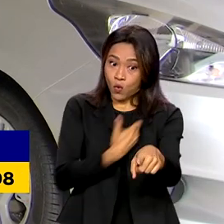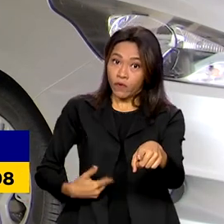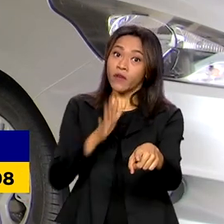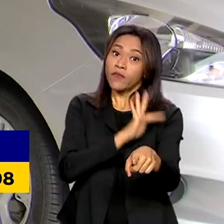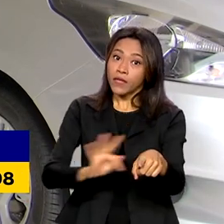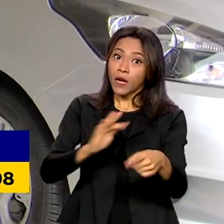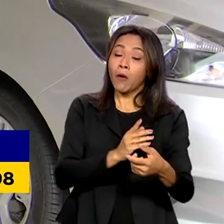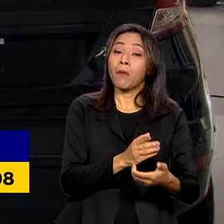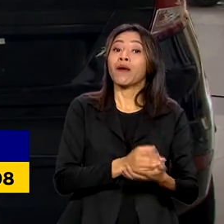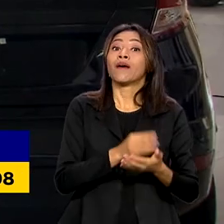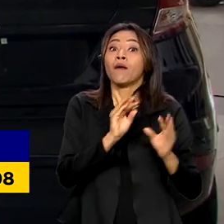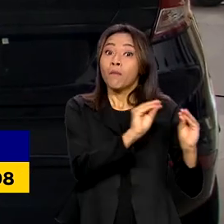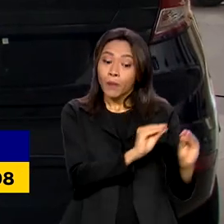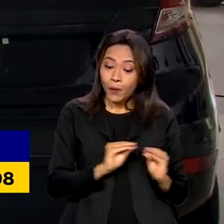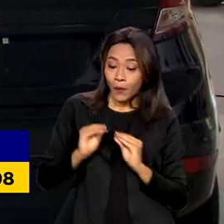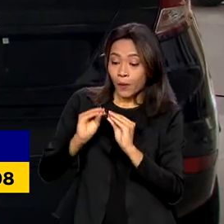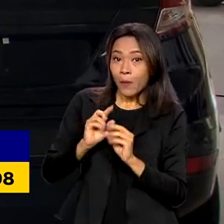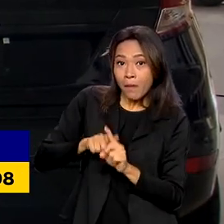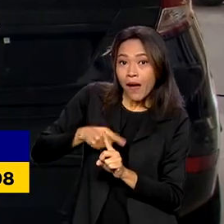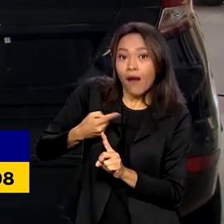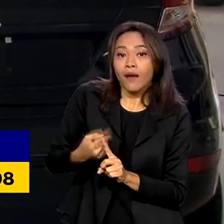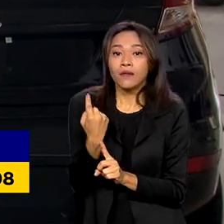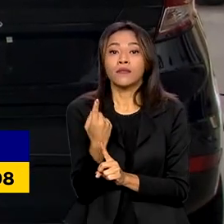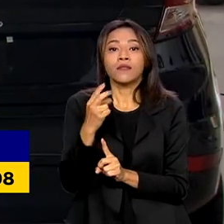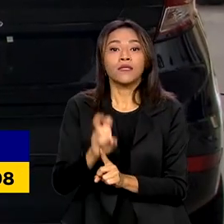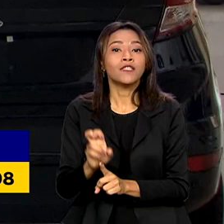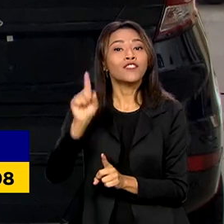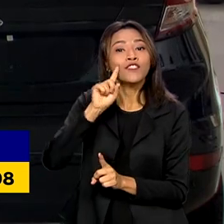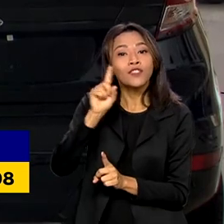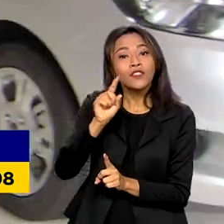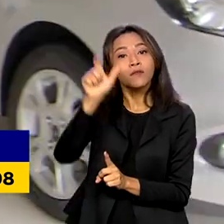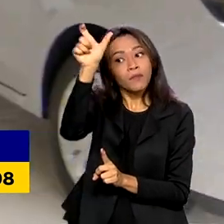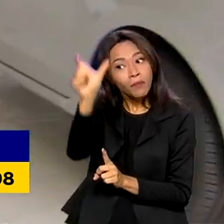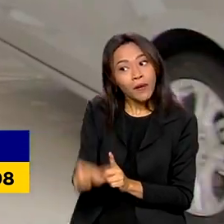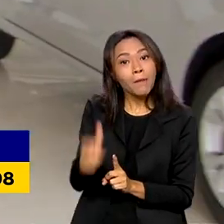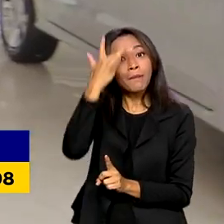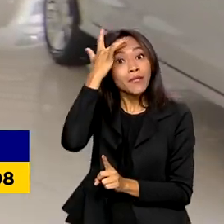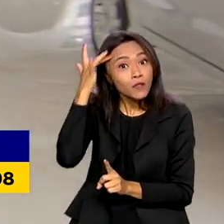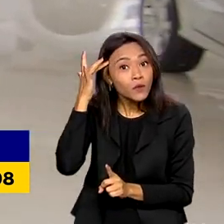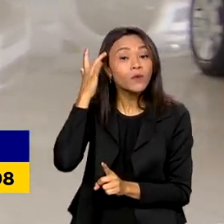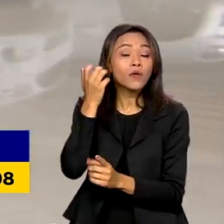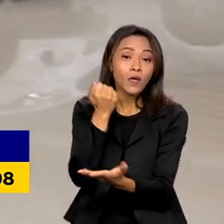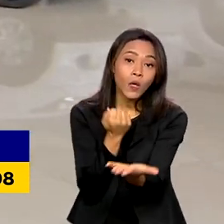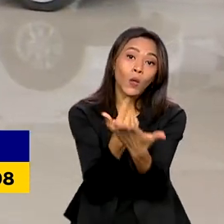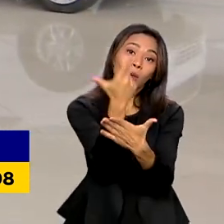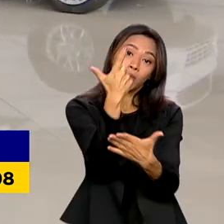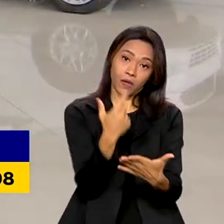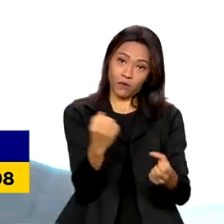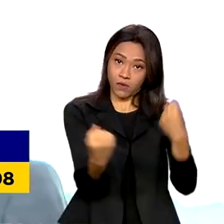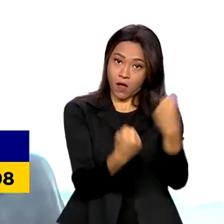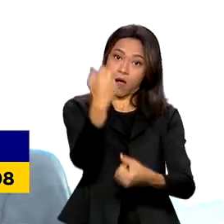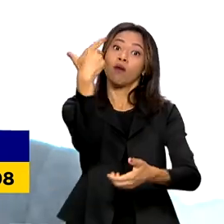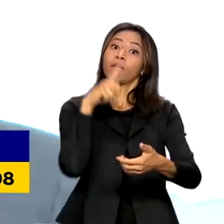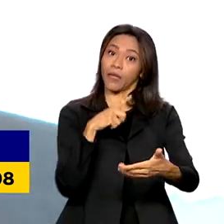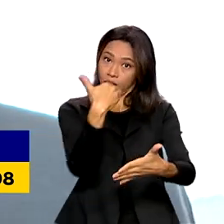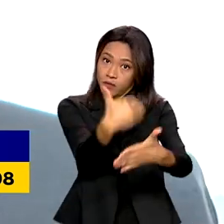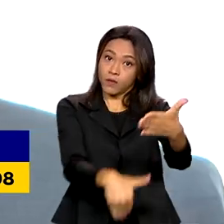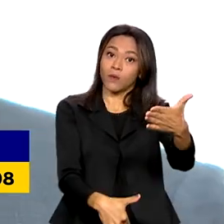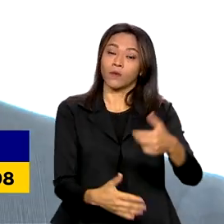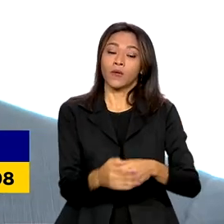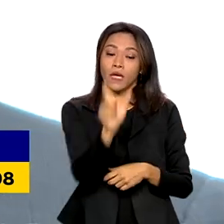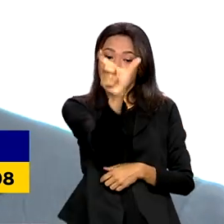mais 15 dias a exclusividade para pessoas físicas na compra de carro zero com desconto. Na